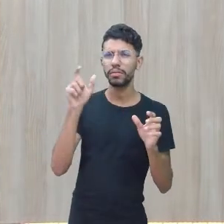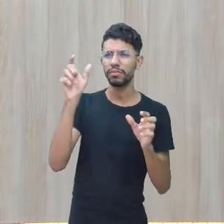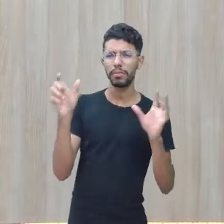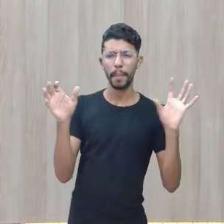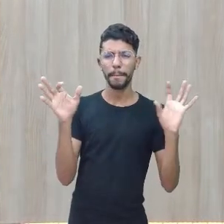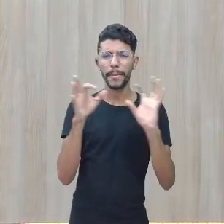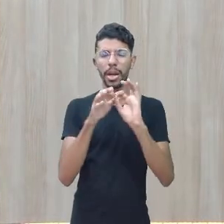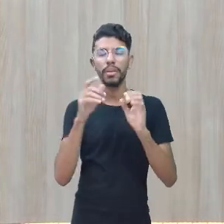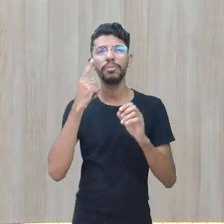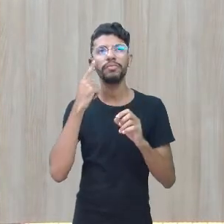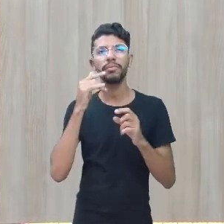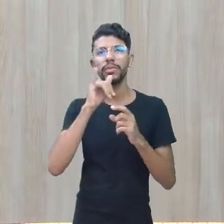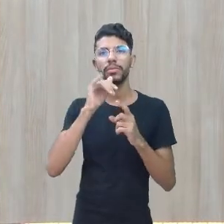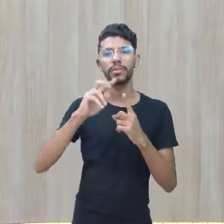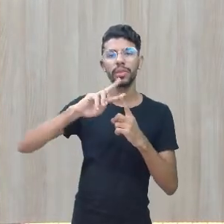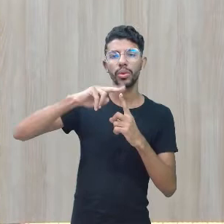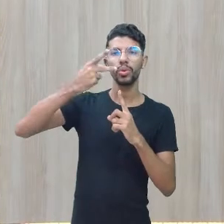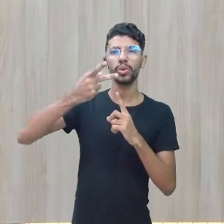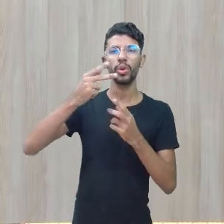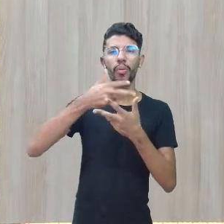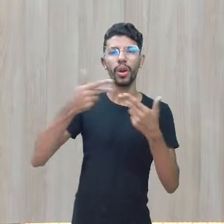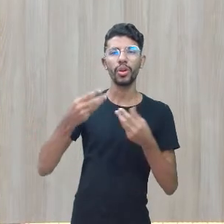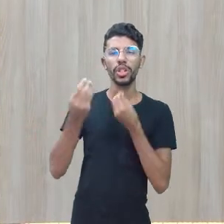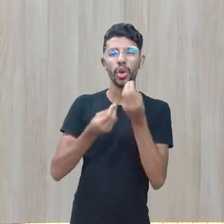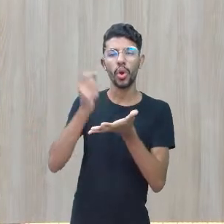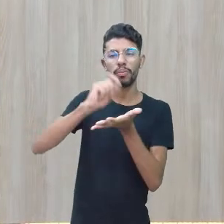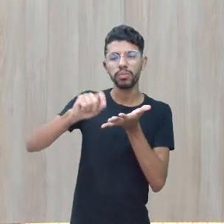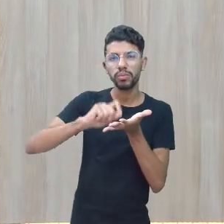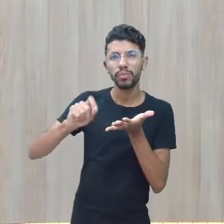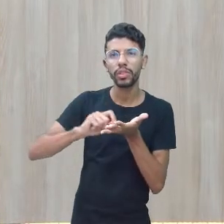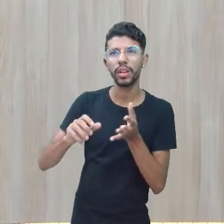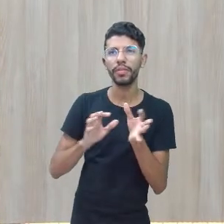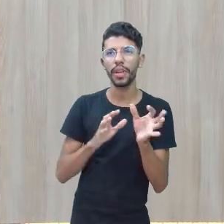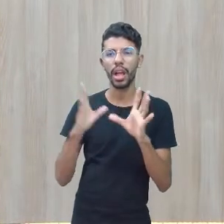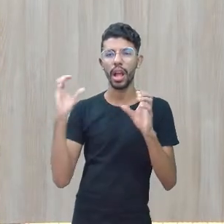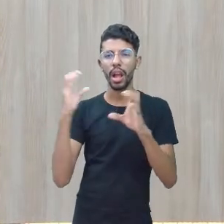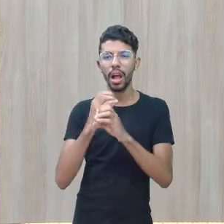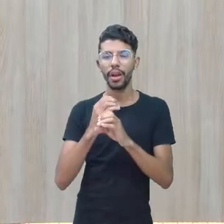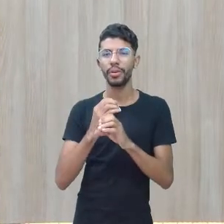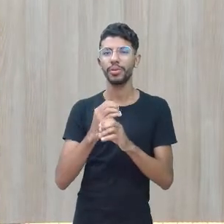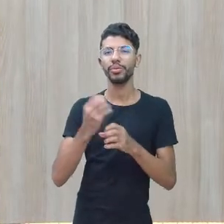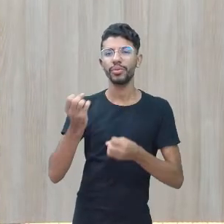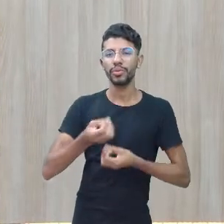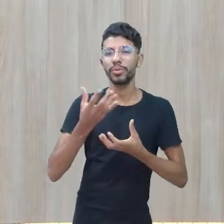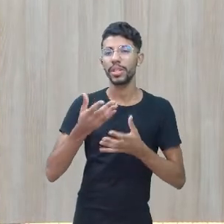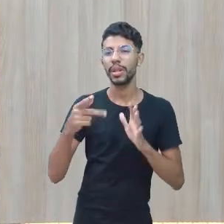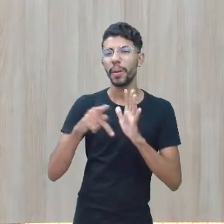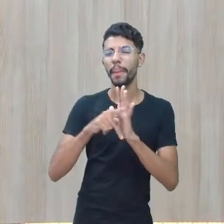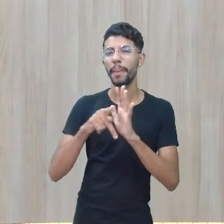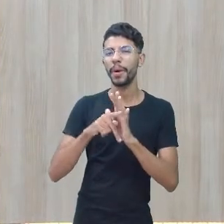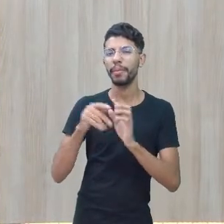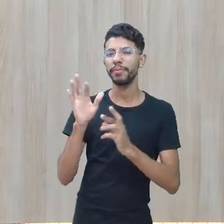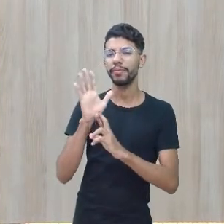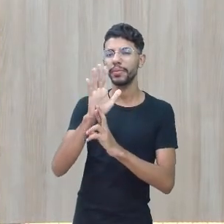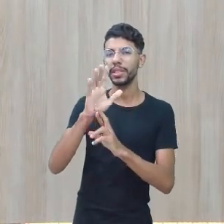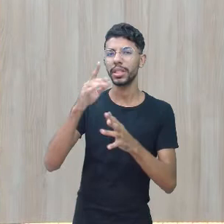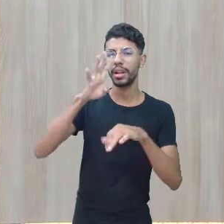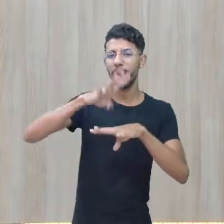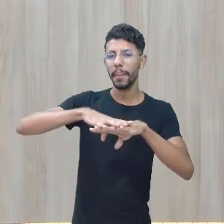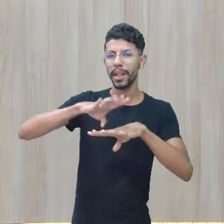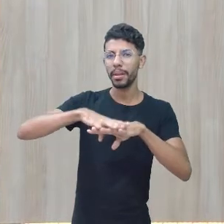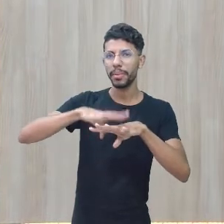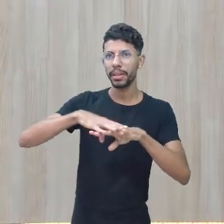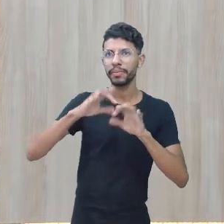o dobro de uma coisa, como é que eu vou escrever essa operação aí, né? Essa expressão representando em matemática,